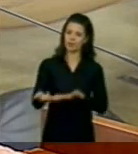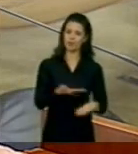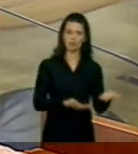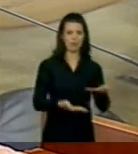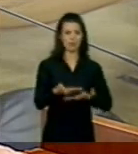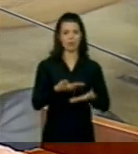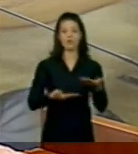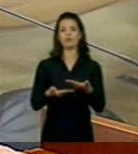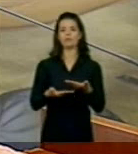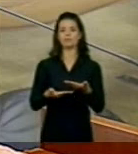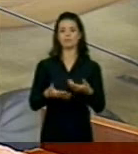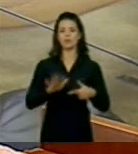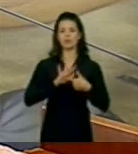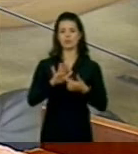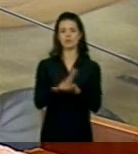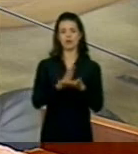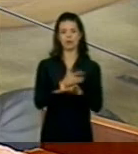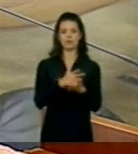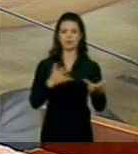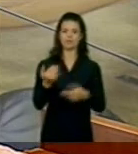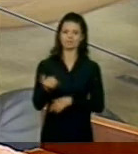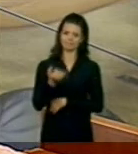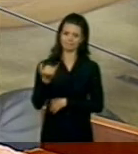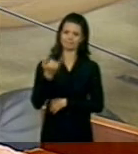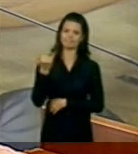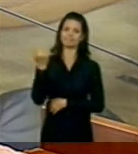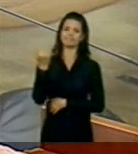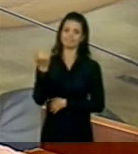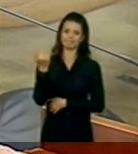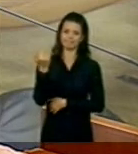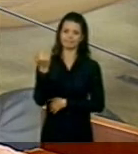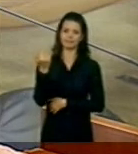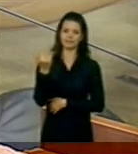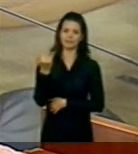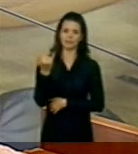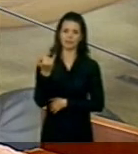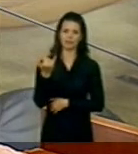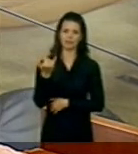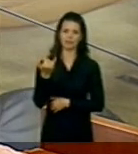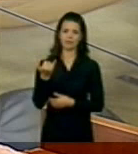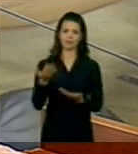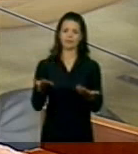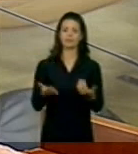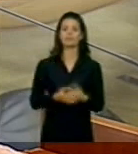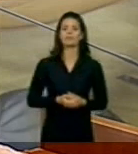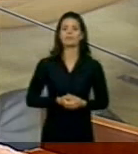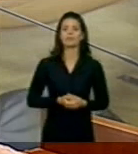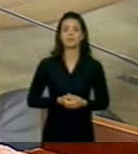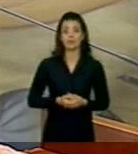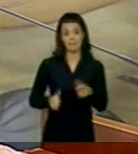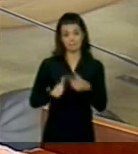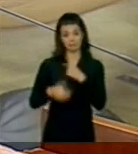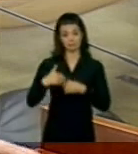alguns pontos que são, sem dúvida, eminentes para qualquer currículo. Em primeiro, como